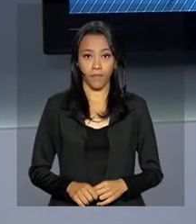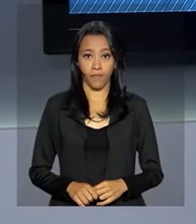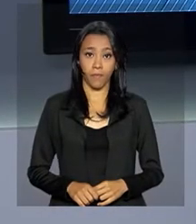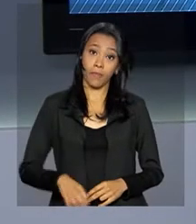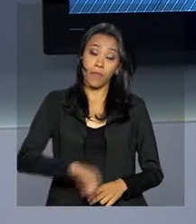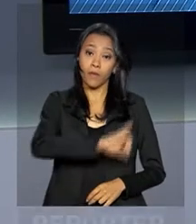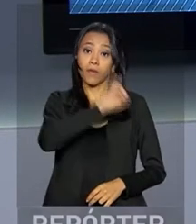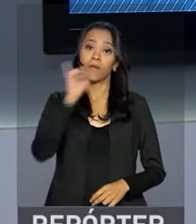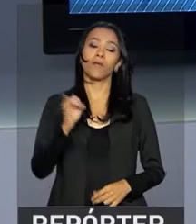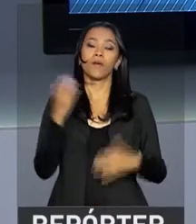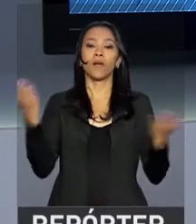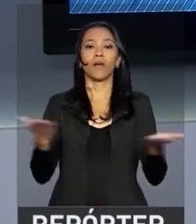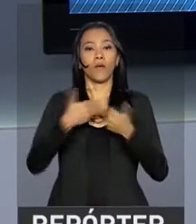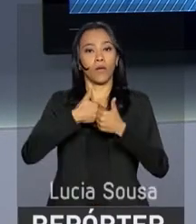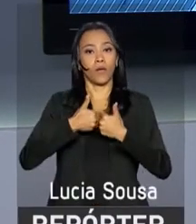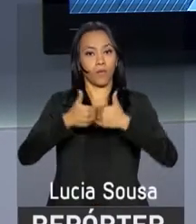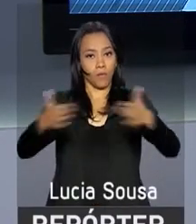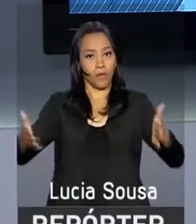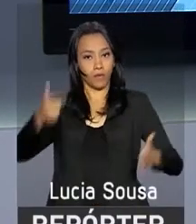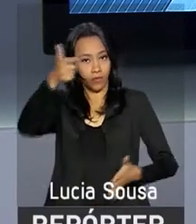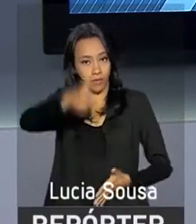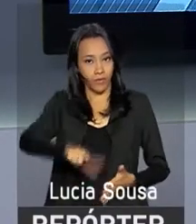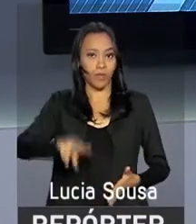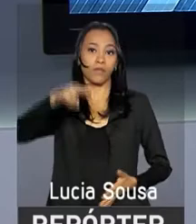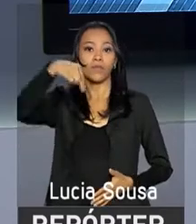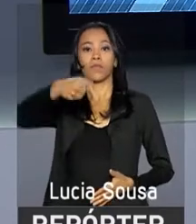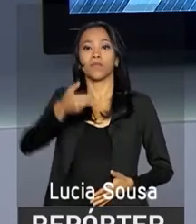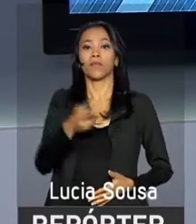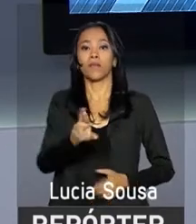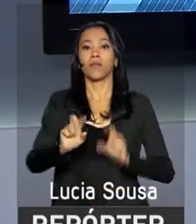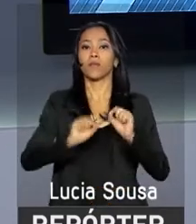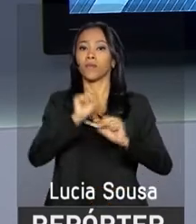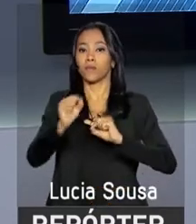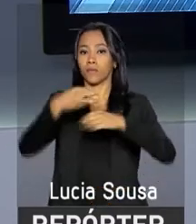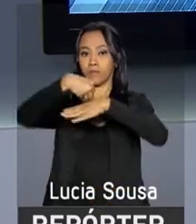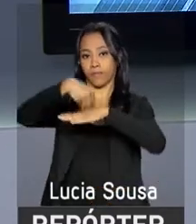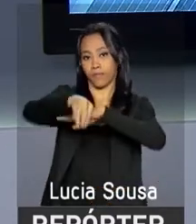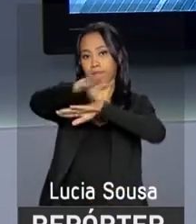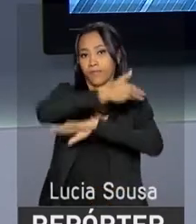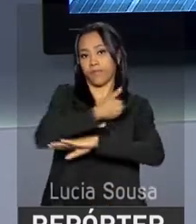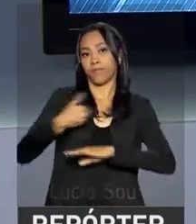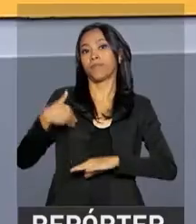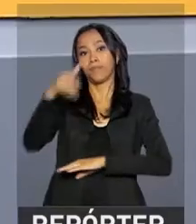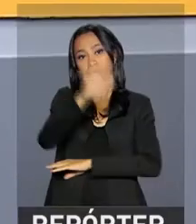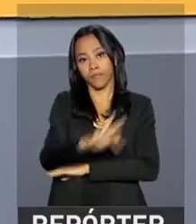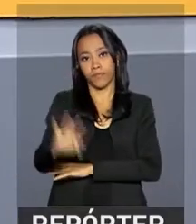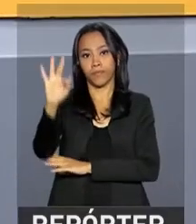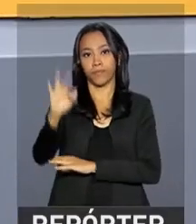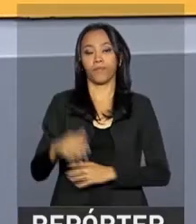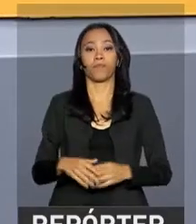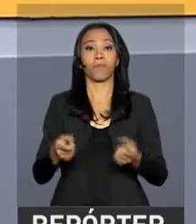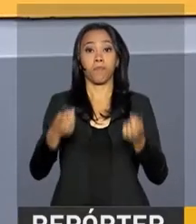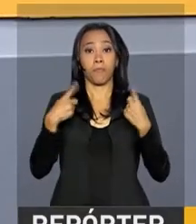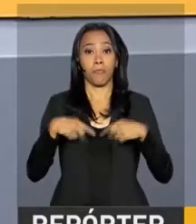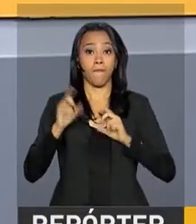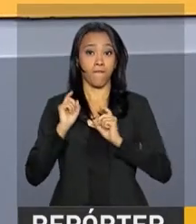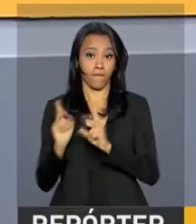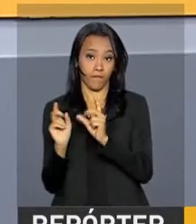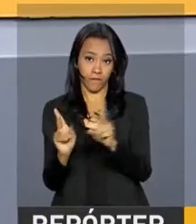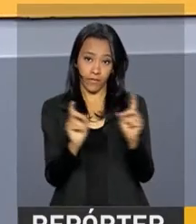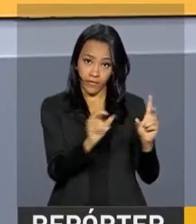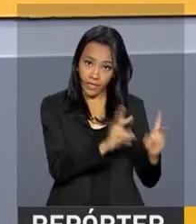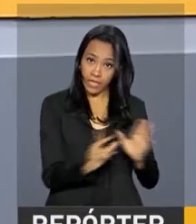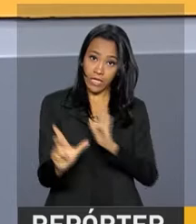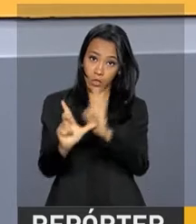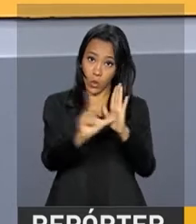olá começa agora mais uma edição do repórter nbr com as notícias do governo federal as vendas do varejo cresceram